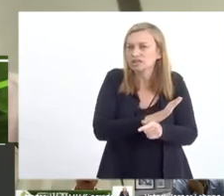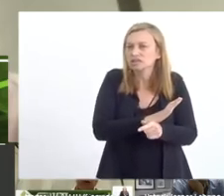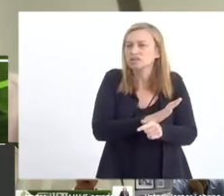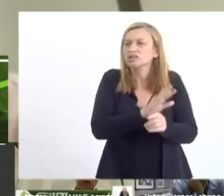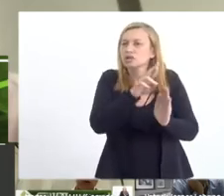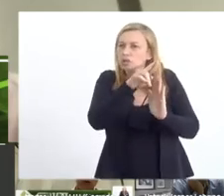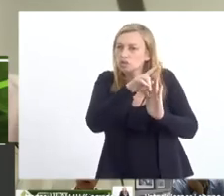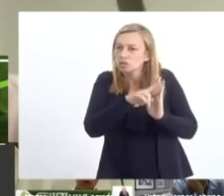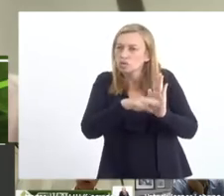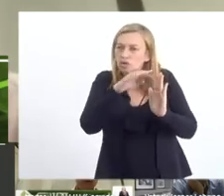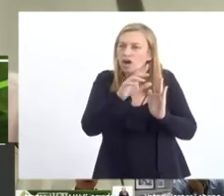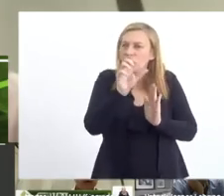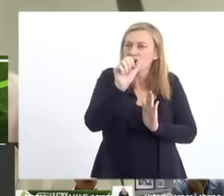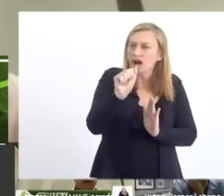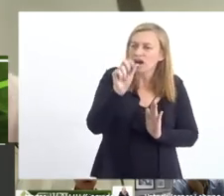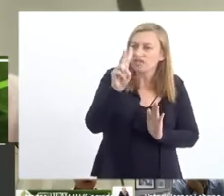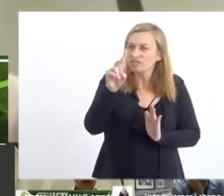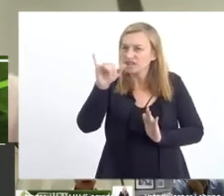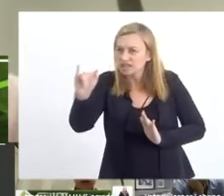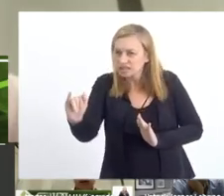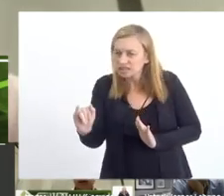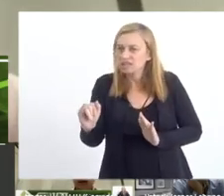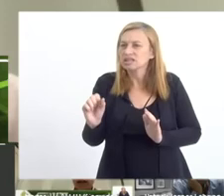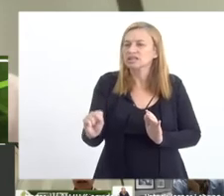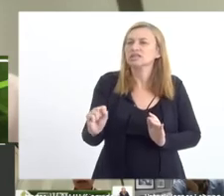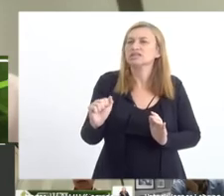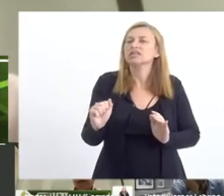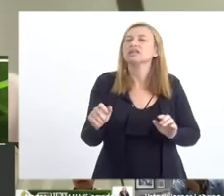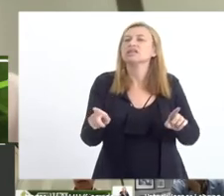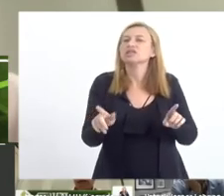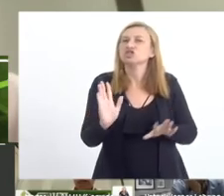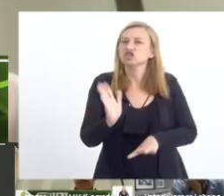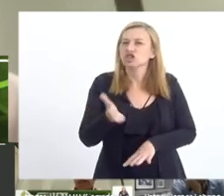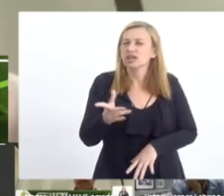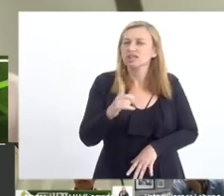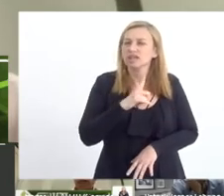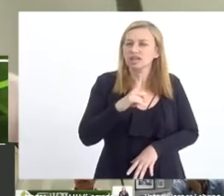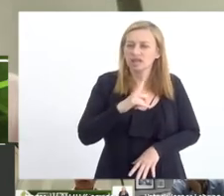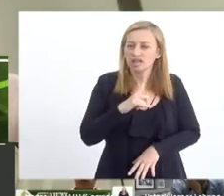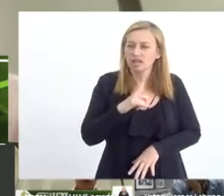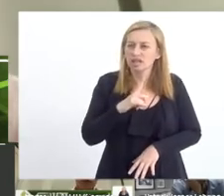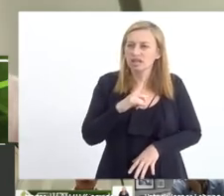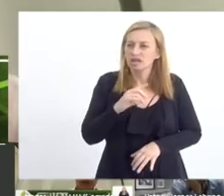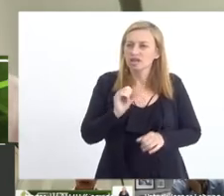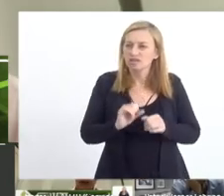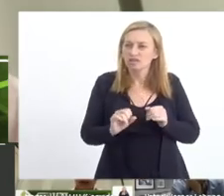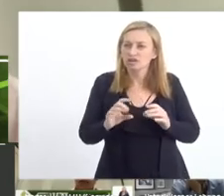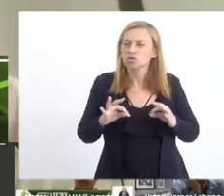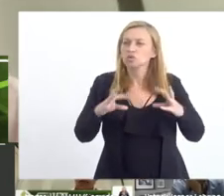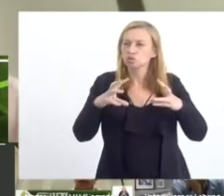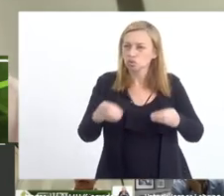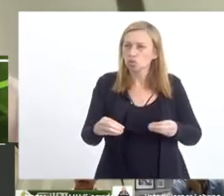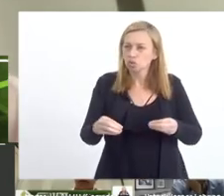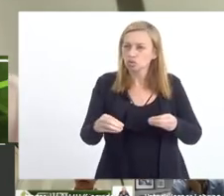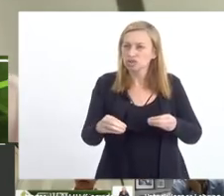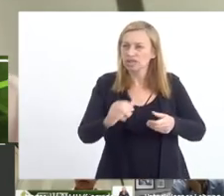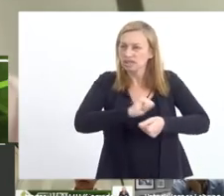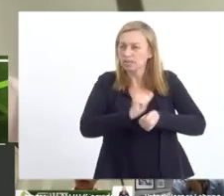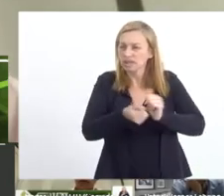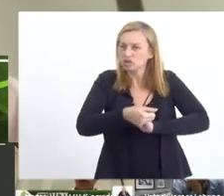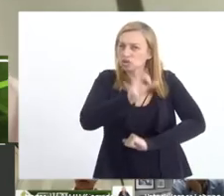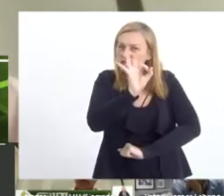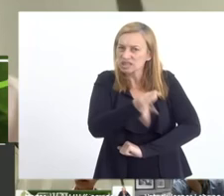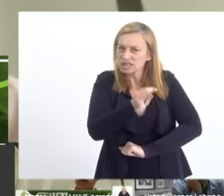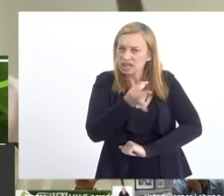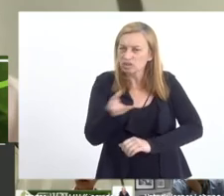orientações da Anvisa, e além de já ter feito todas as adequações possíveis dentro